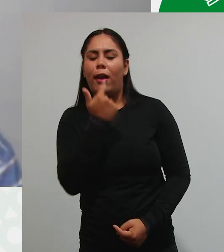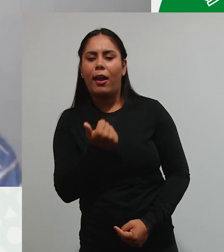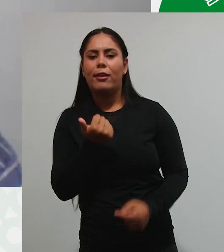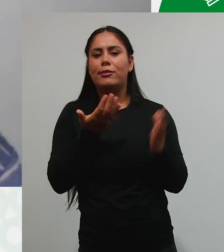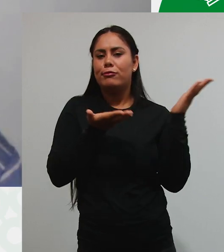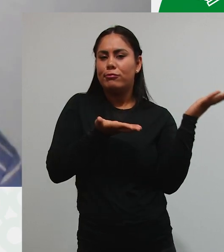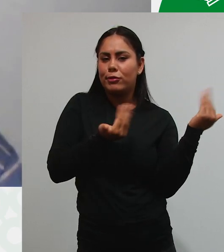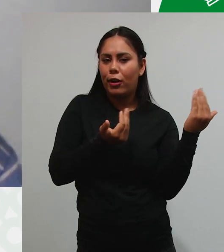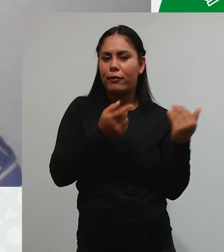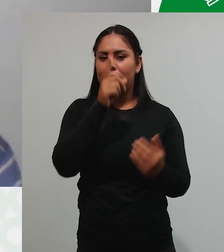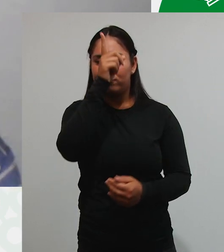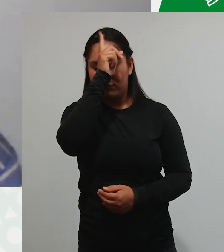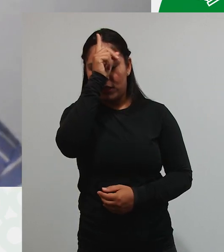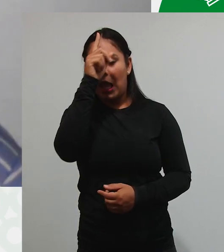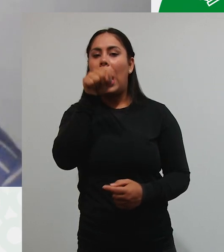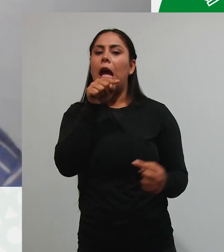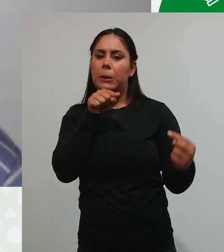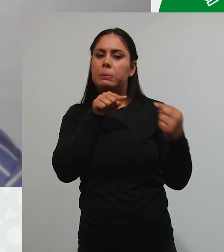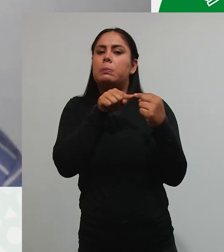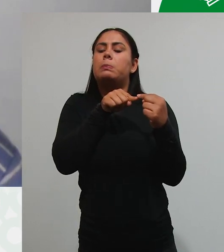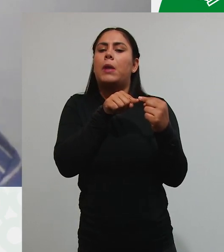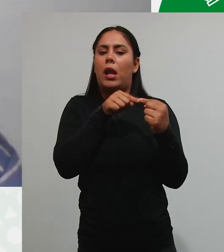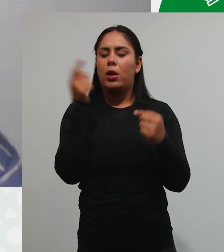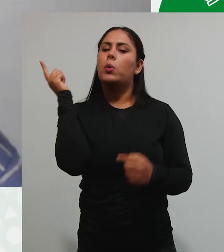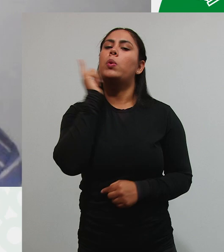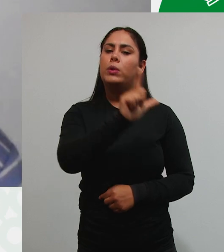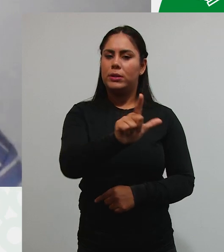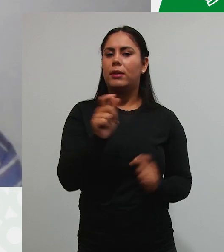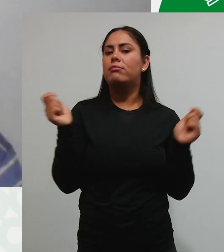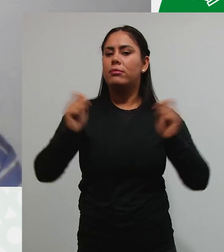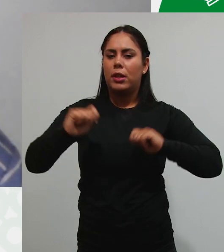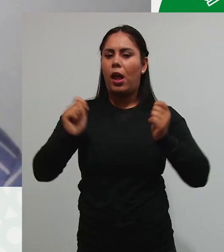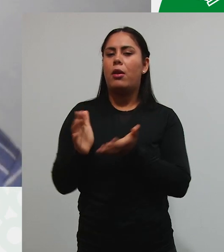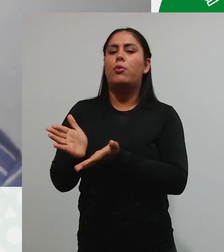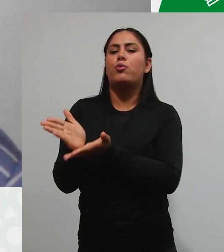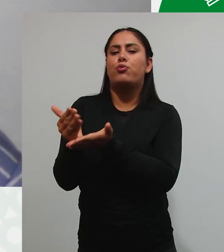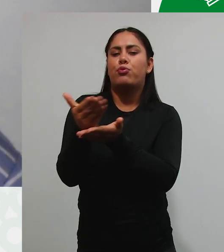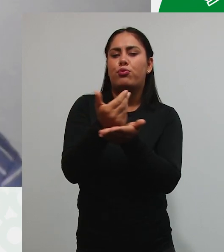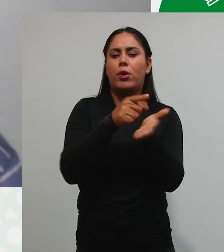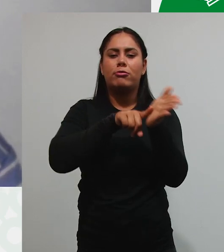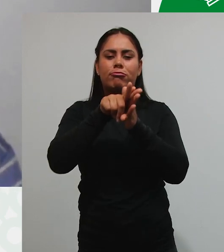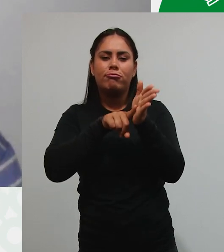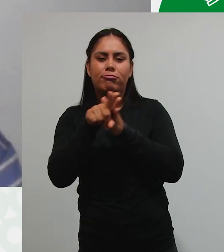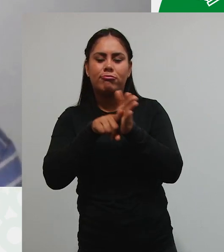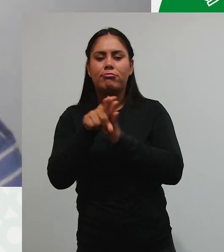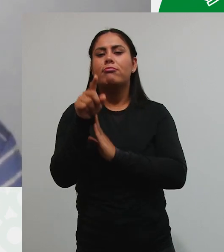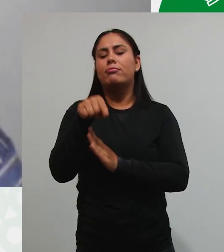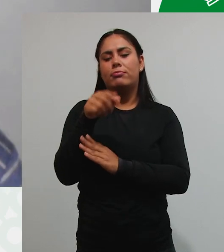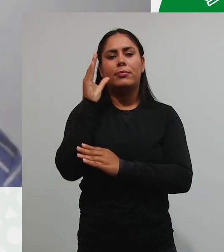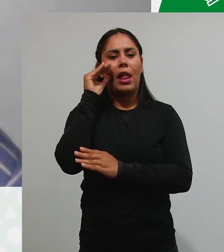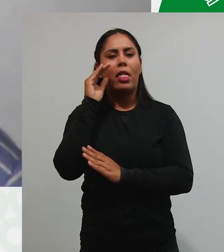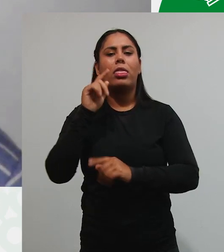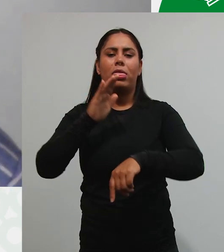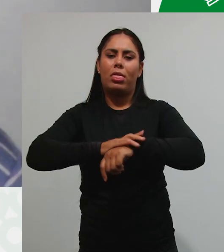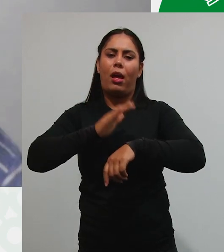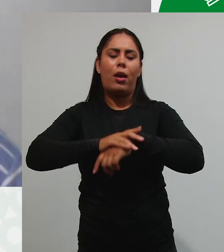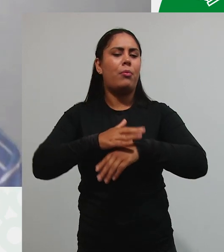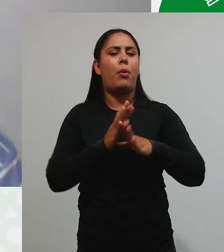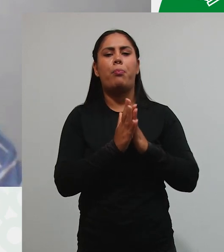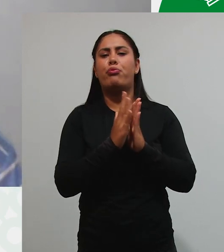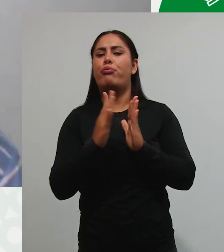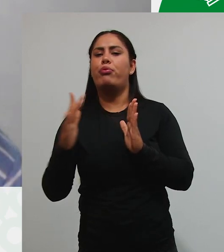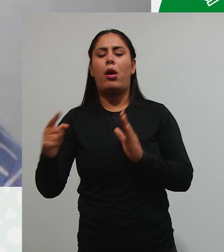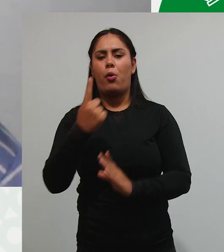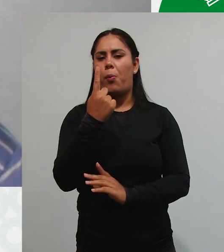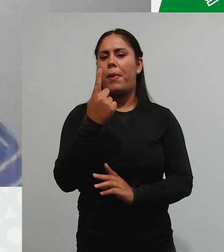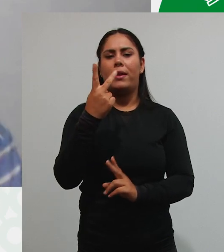A partir do vínculo construído é que você consegue coletar dados para uma pesquisa. E isso leva tempo. Isso não pode ser feito em 1 mês, 2 meses.